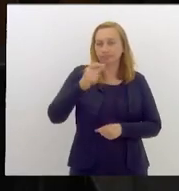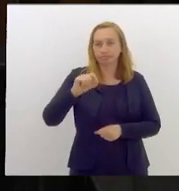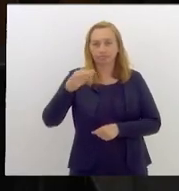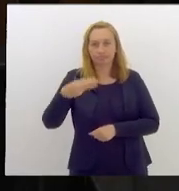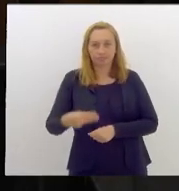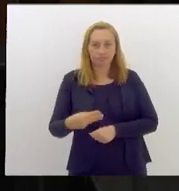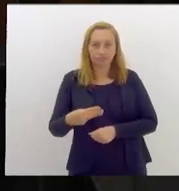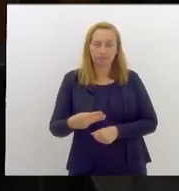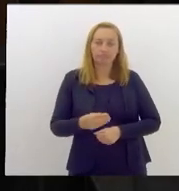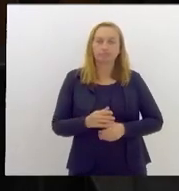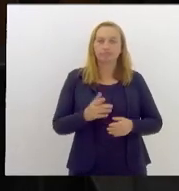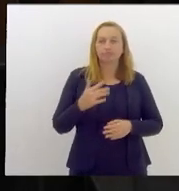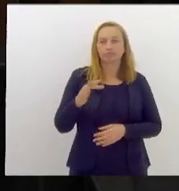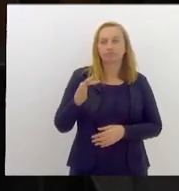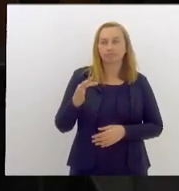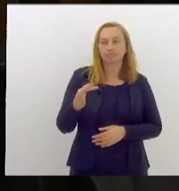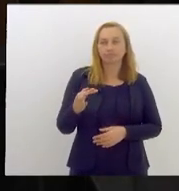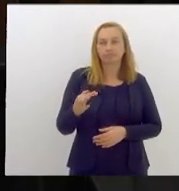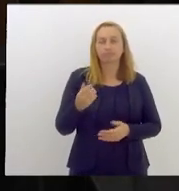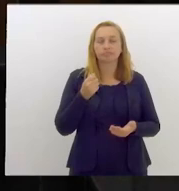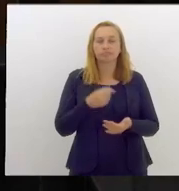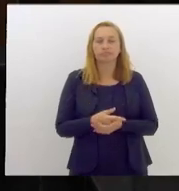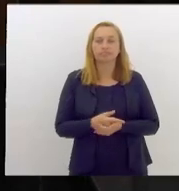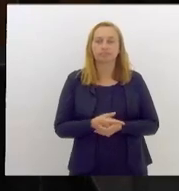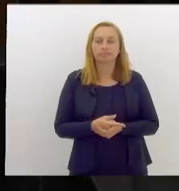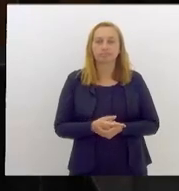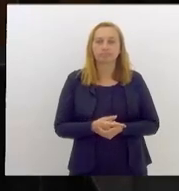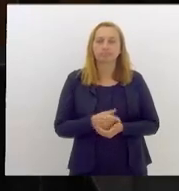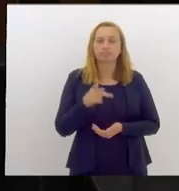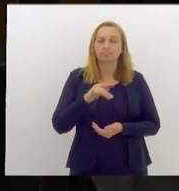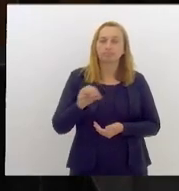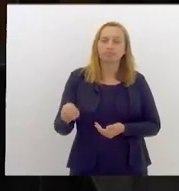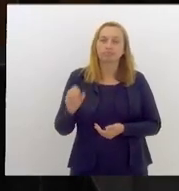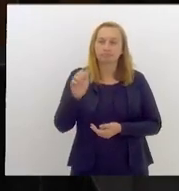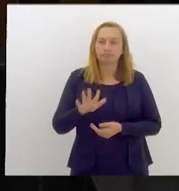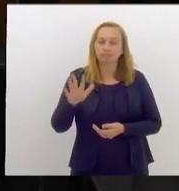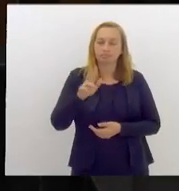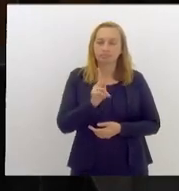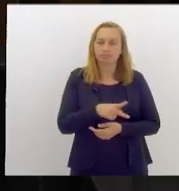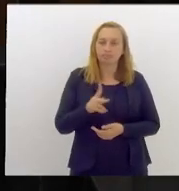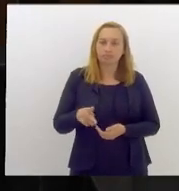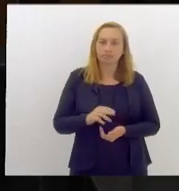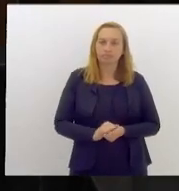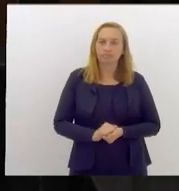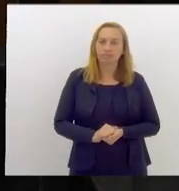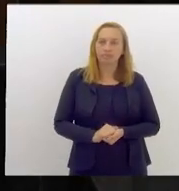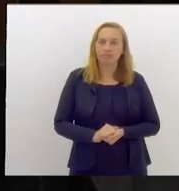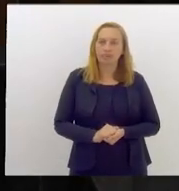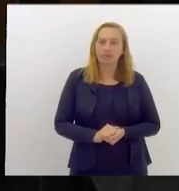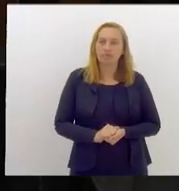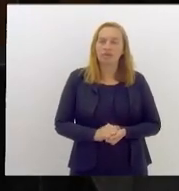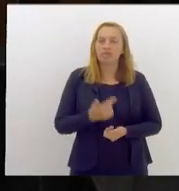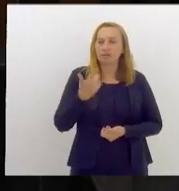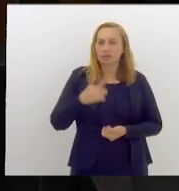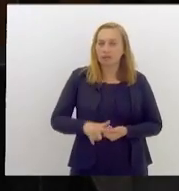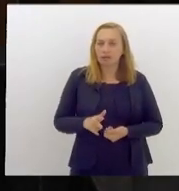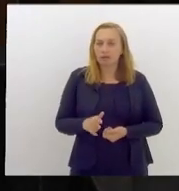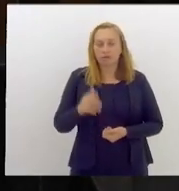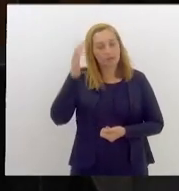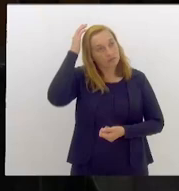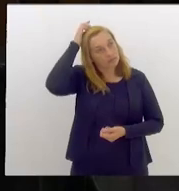a previsão do pagamento do piso Nacional do magistério eu vou repetir